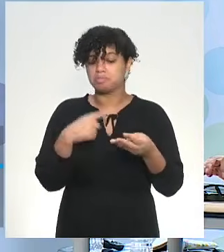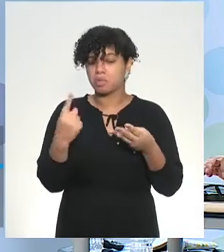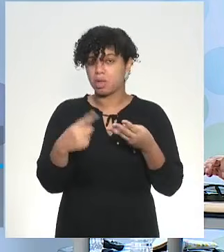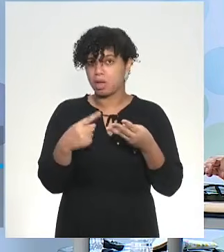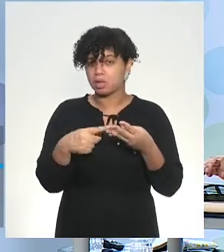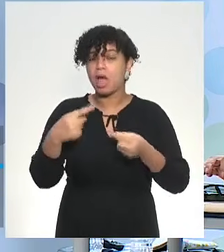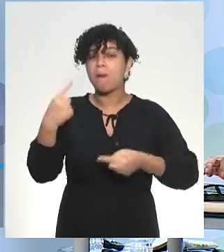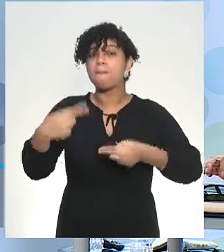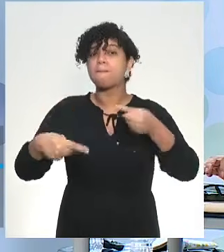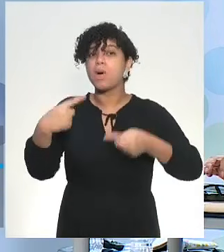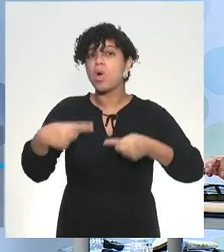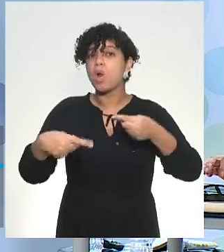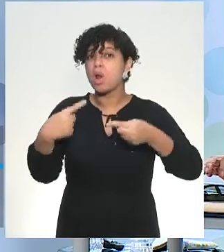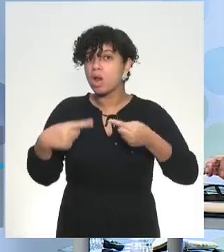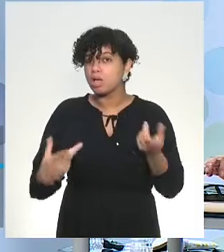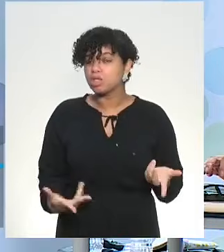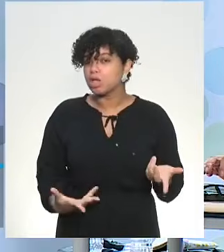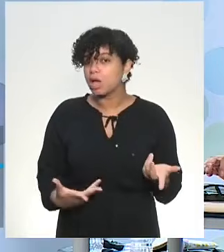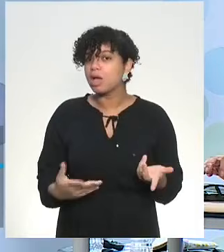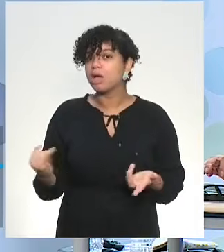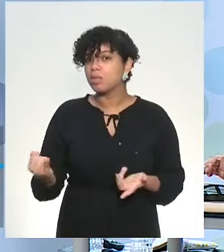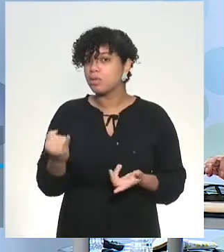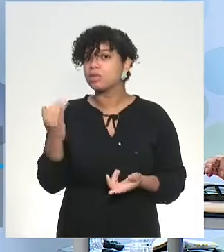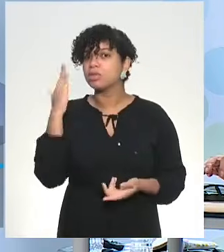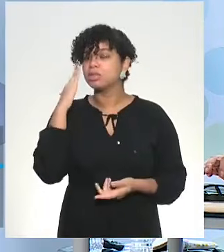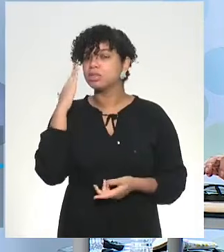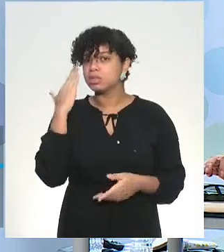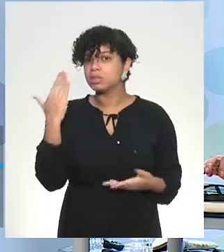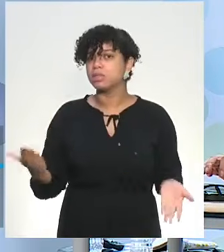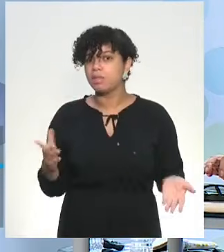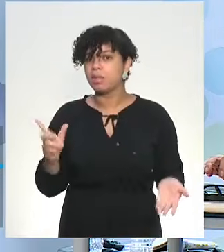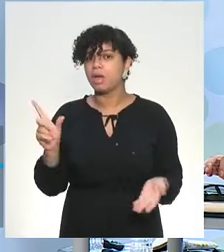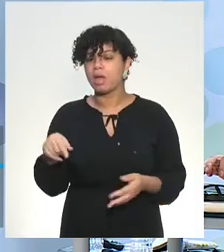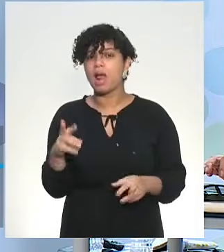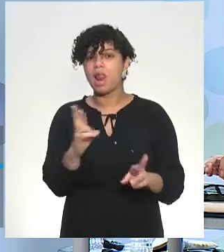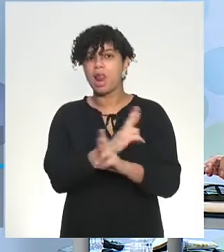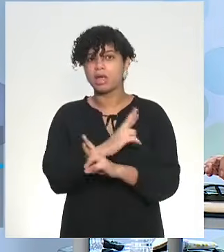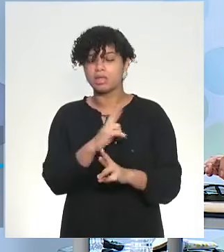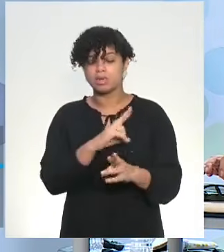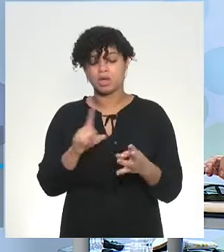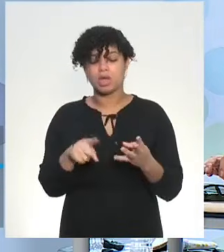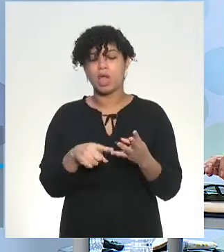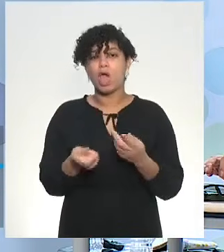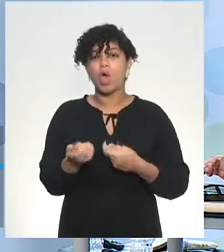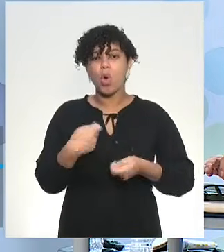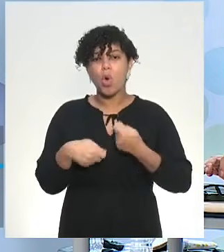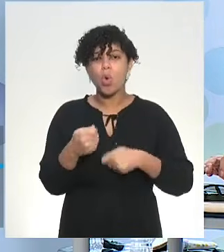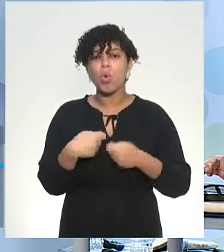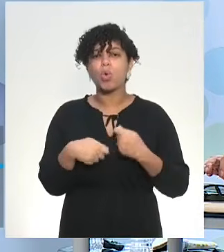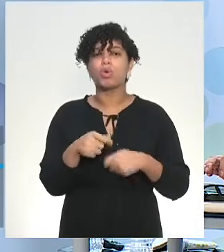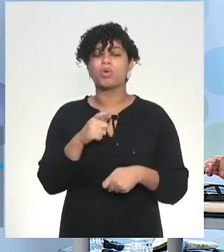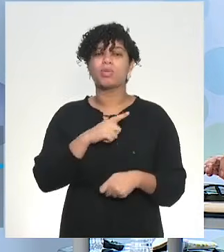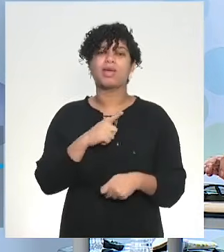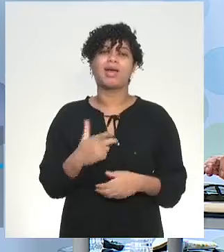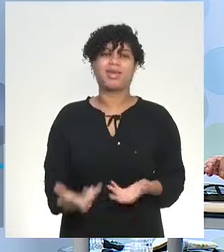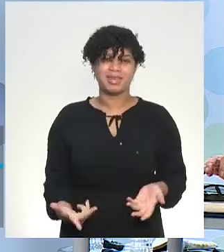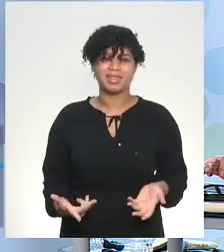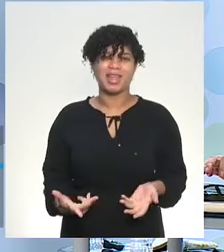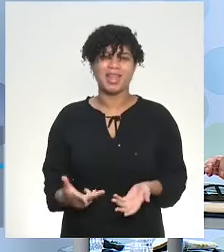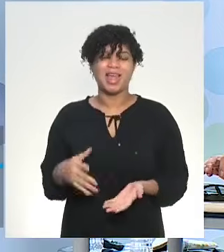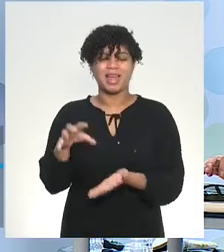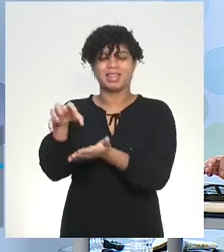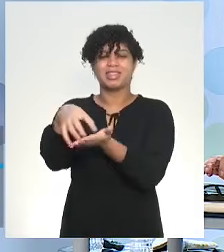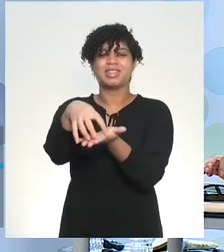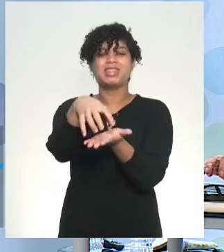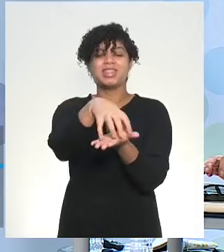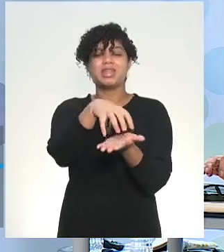qual que é a influência administrativa, a influência política, a influência econômica que essa cidade tem em